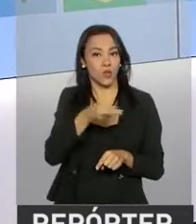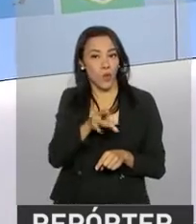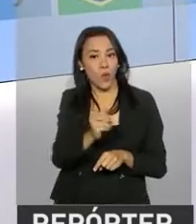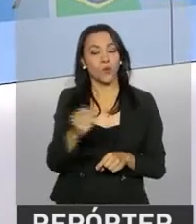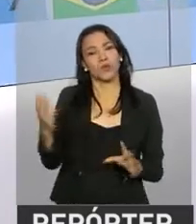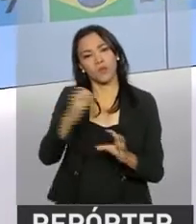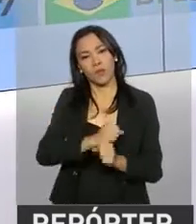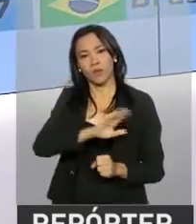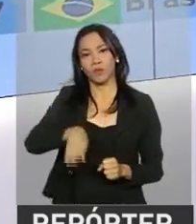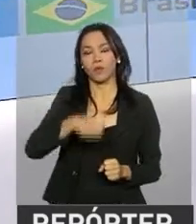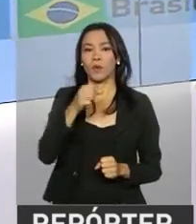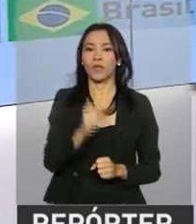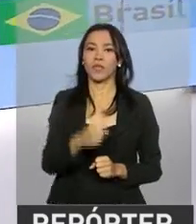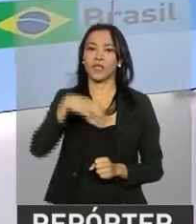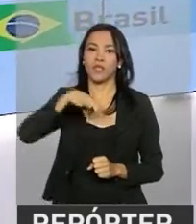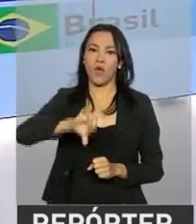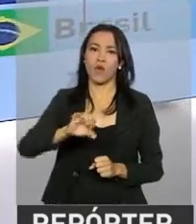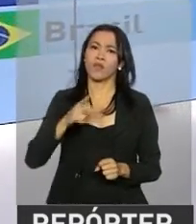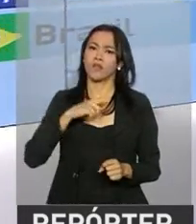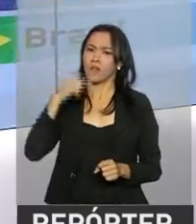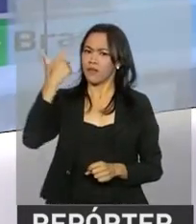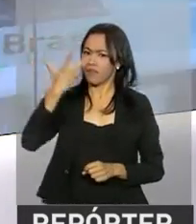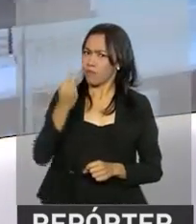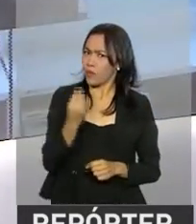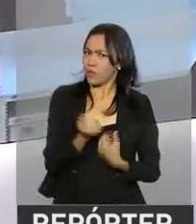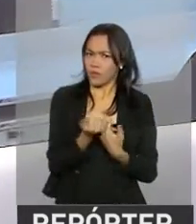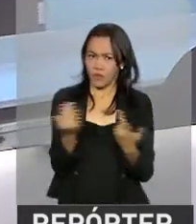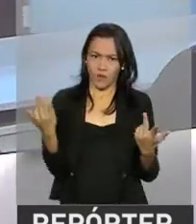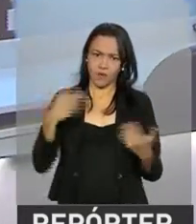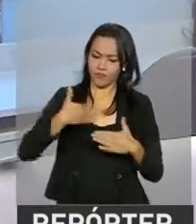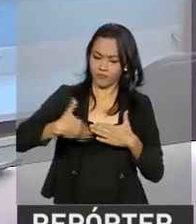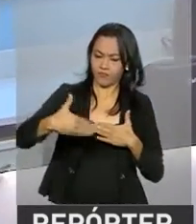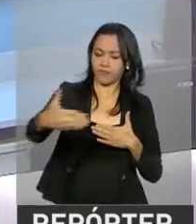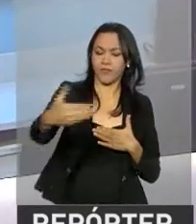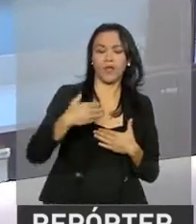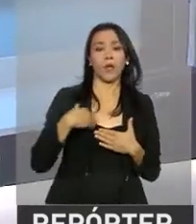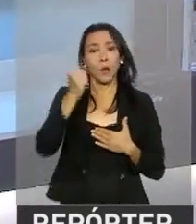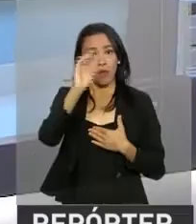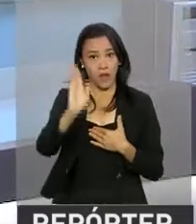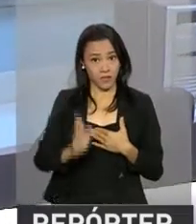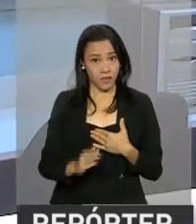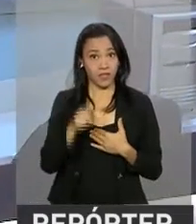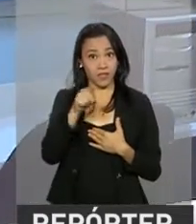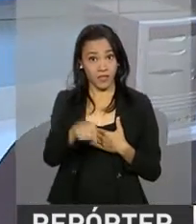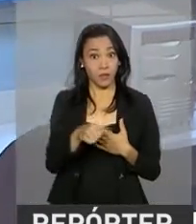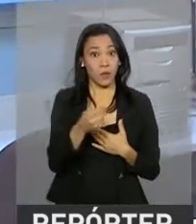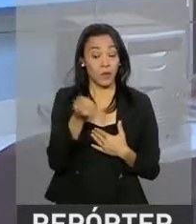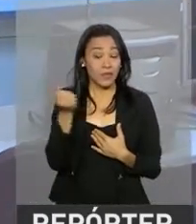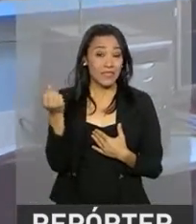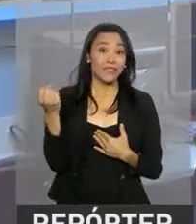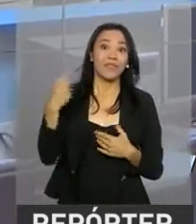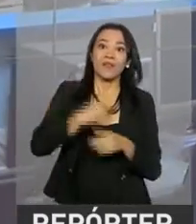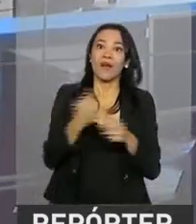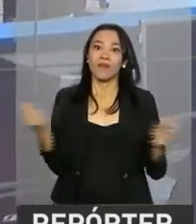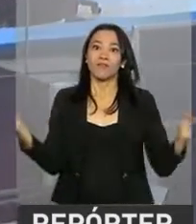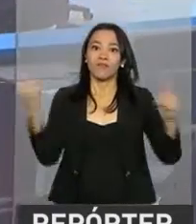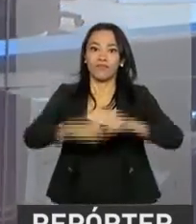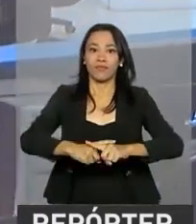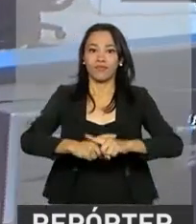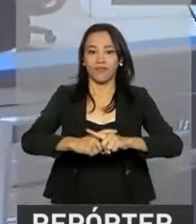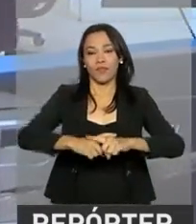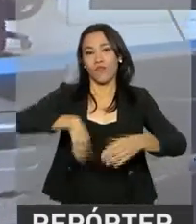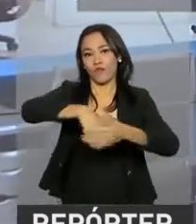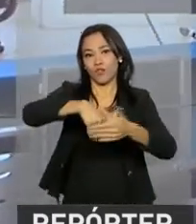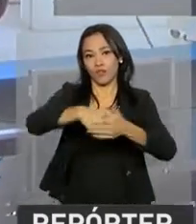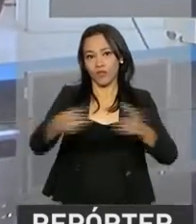89 no total e ainda tem muito pela frente o Brasil está uma vitória do histórico tetracampeonato paralítico no futebol de